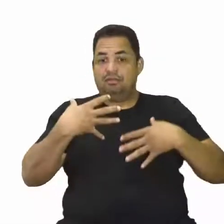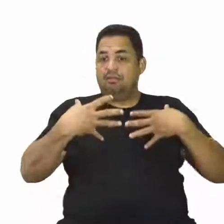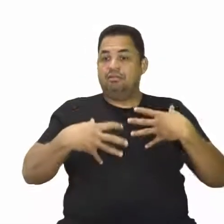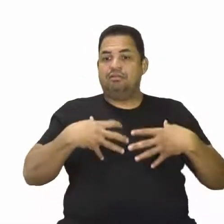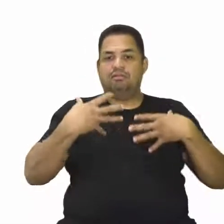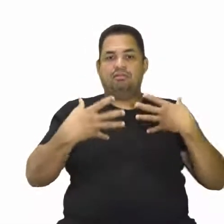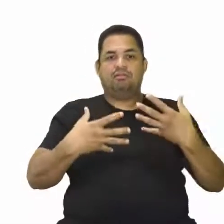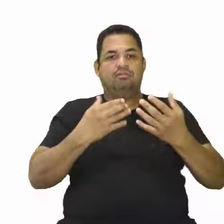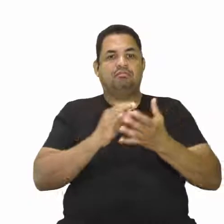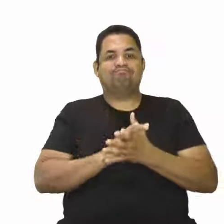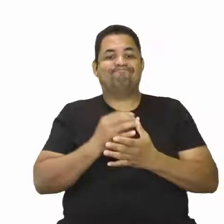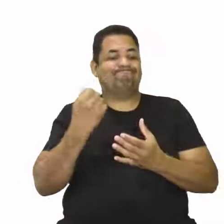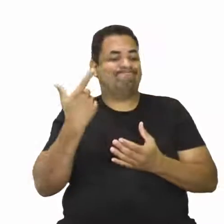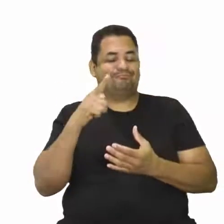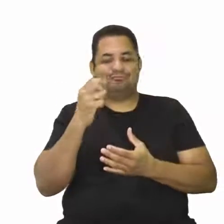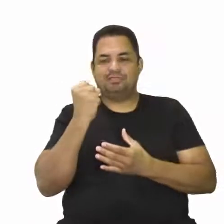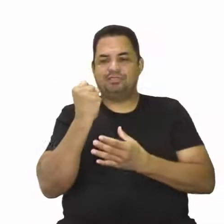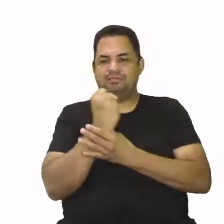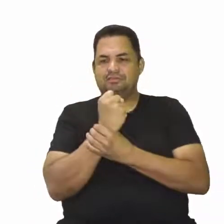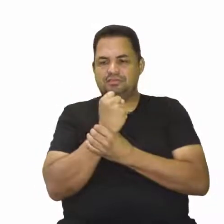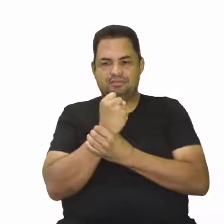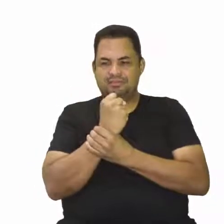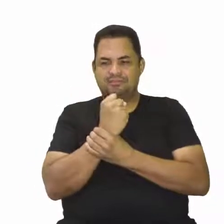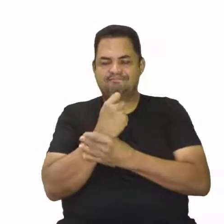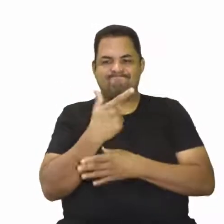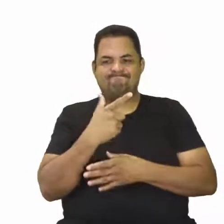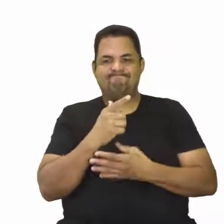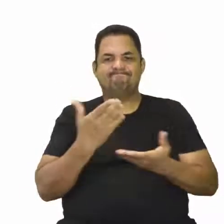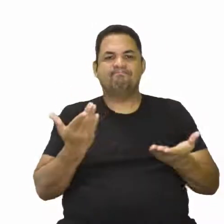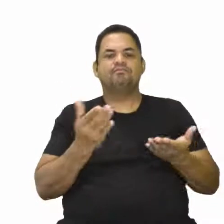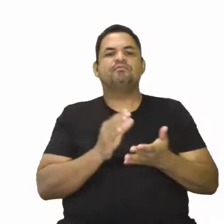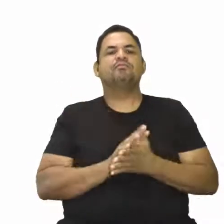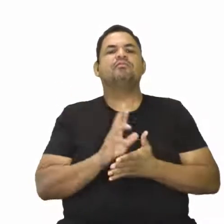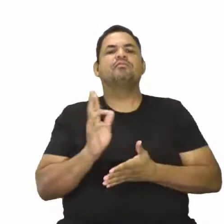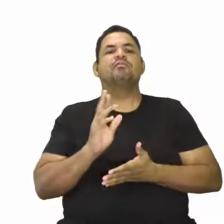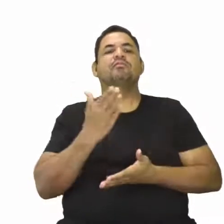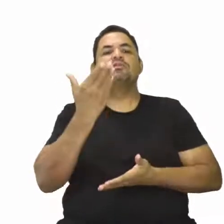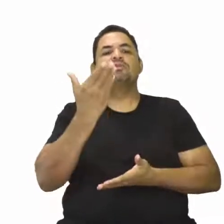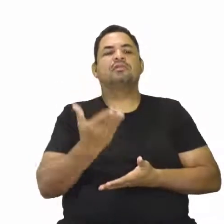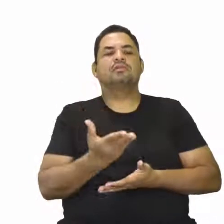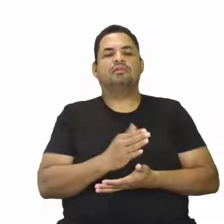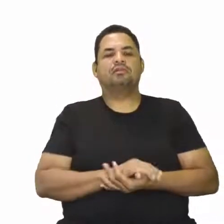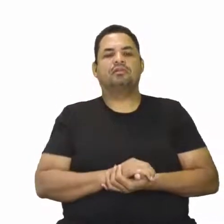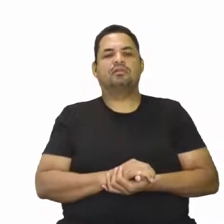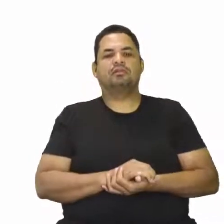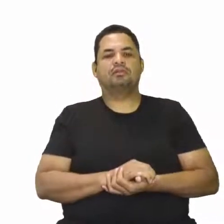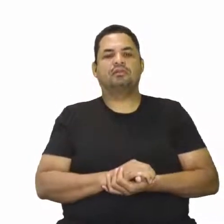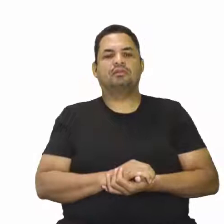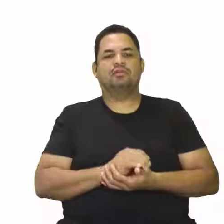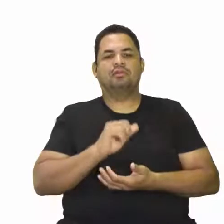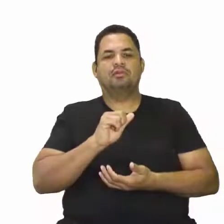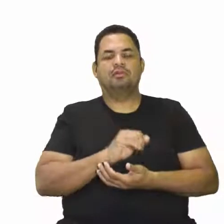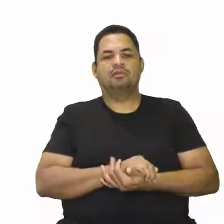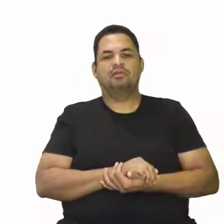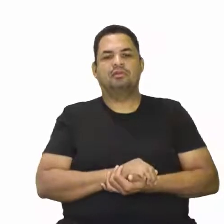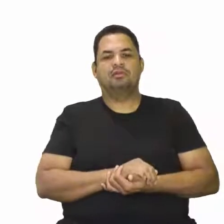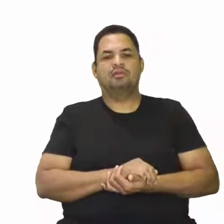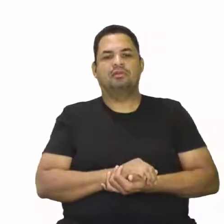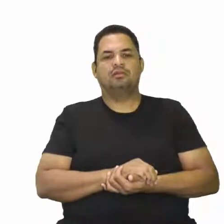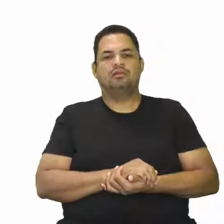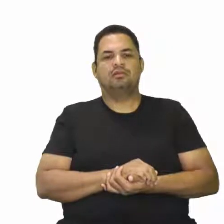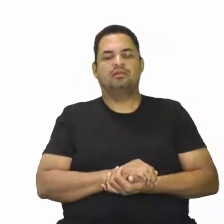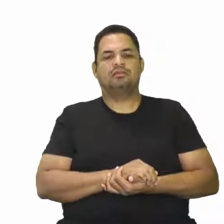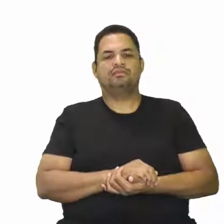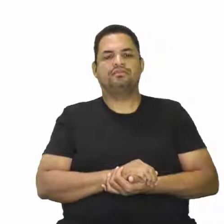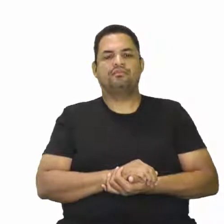hesitação ou insegurança. Quem eles são? Acaso,